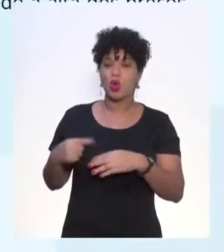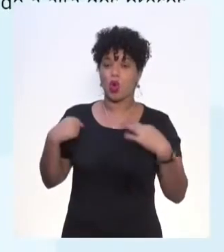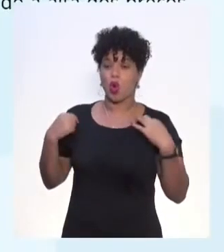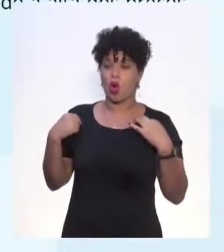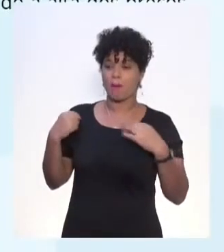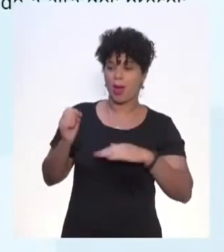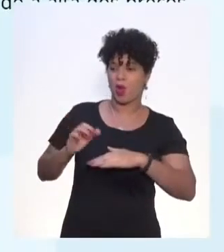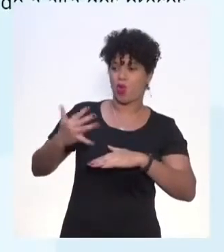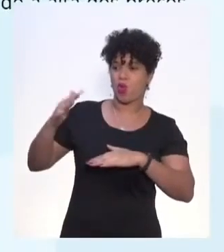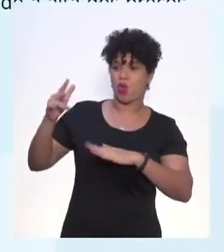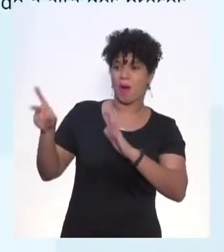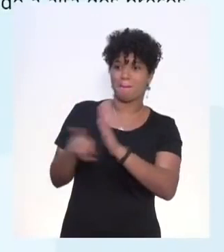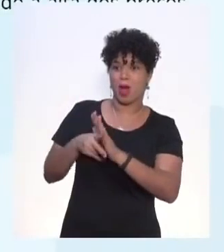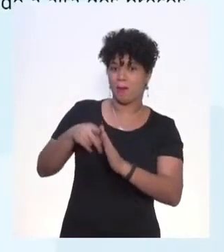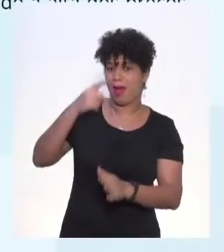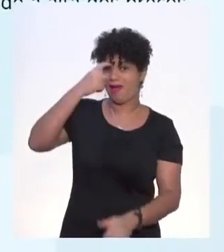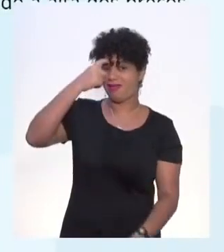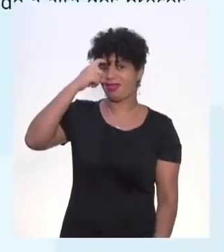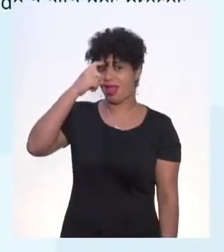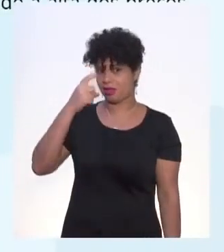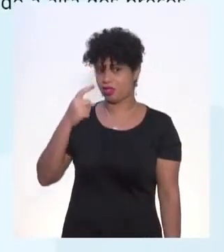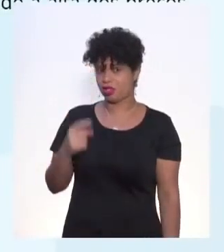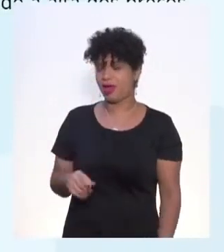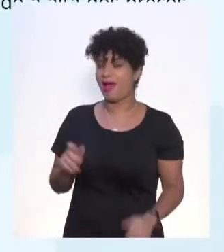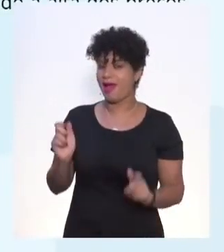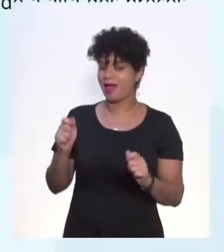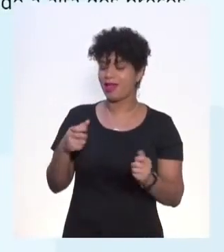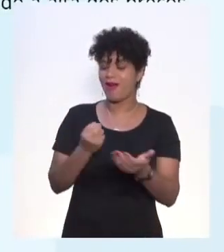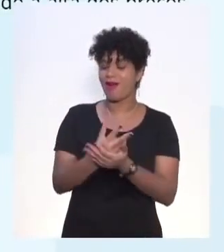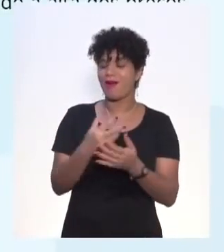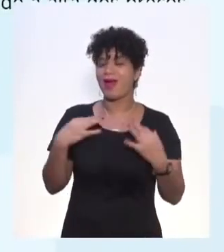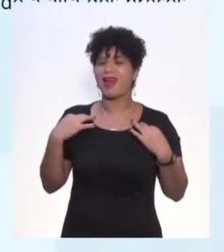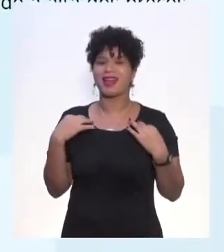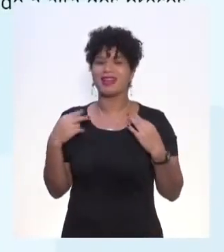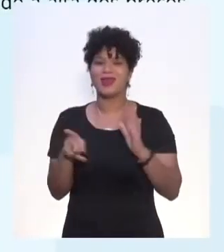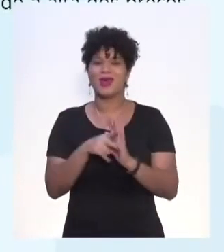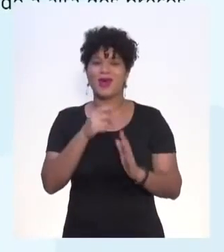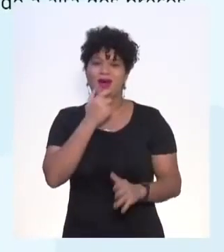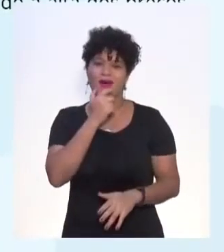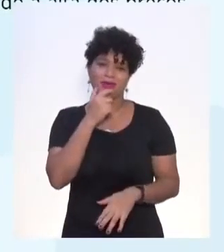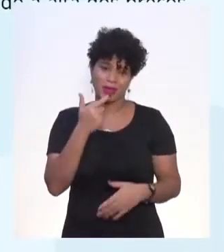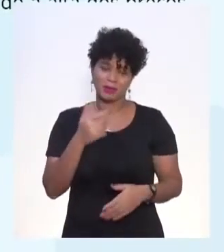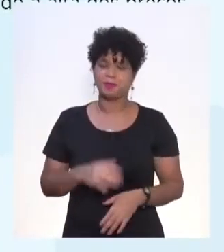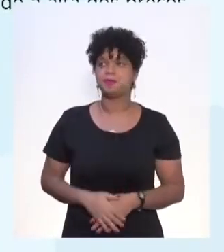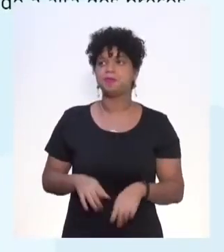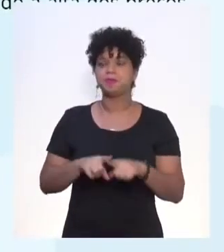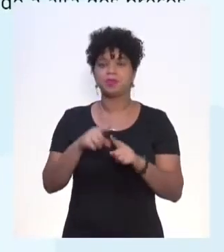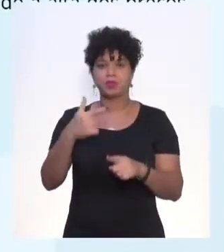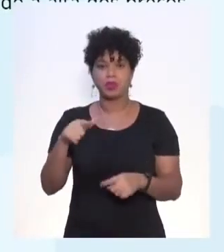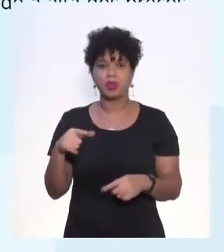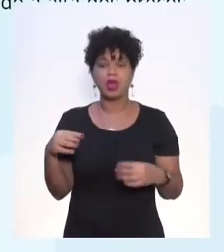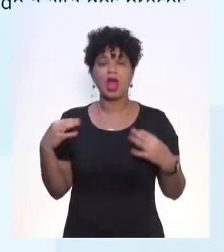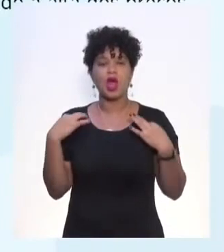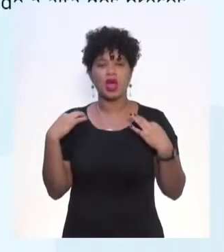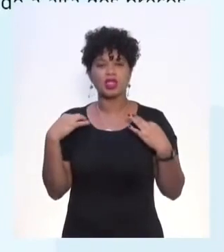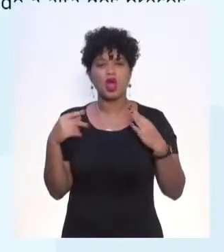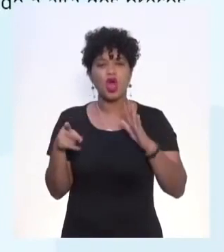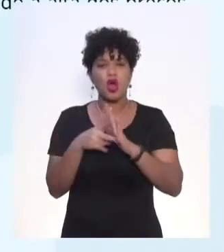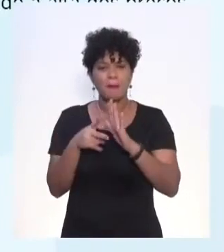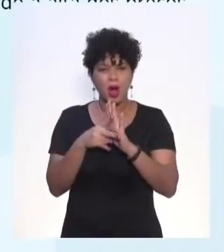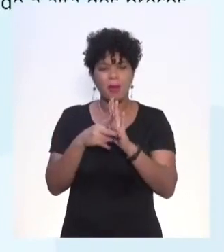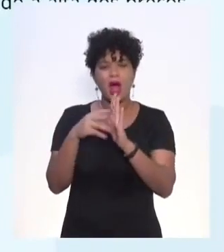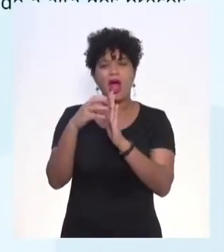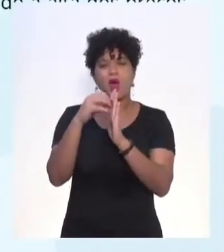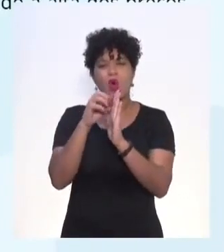tecidos indianos. Outro ponto de interesse dos ingleses sobre a Índia era a produção de algodão, transformando o país